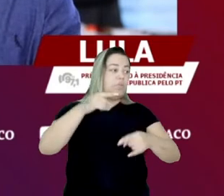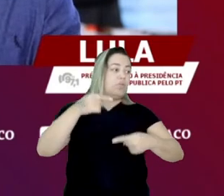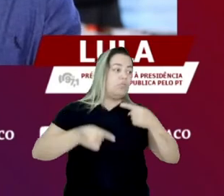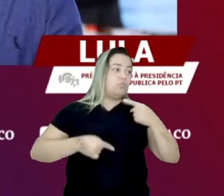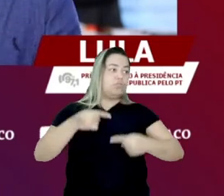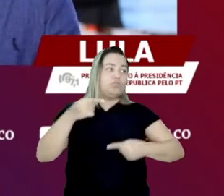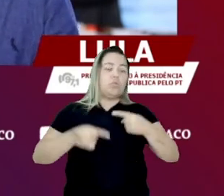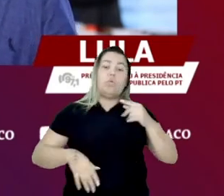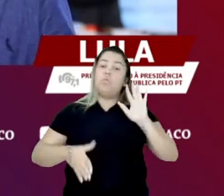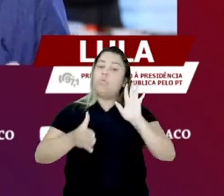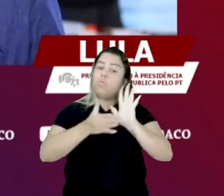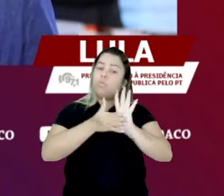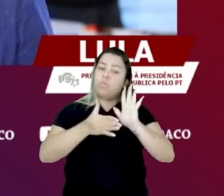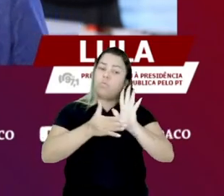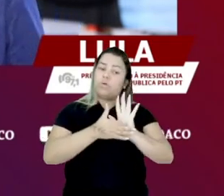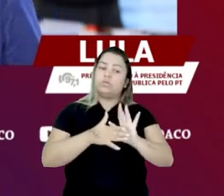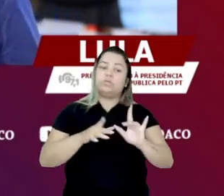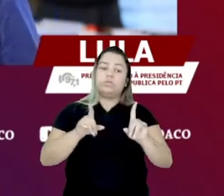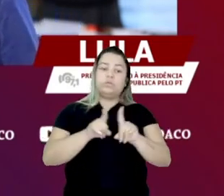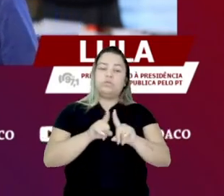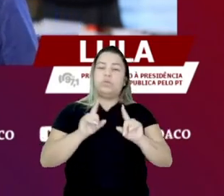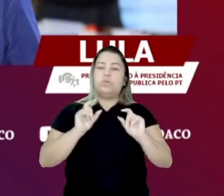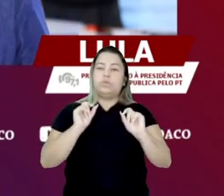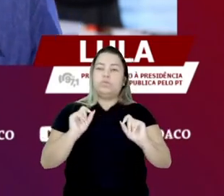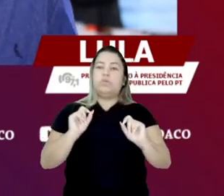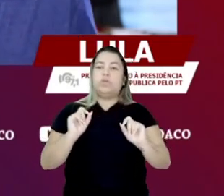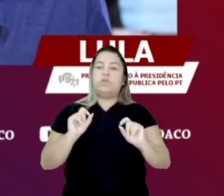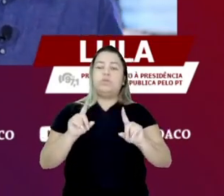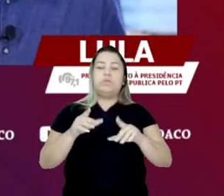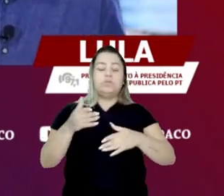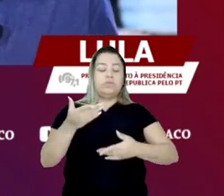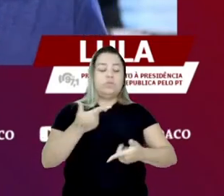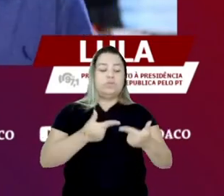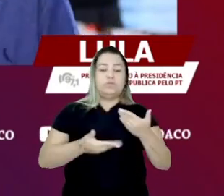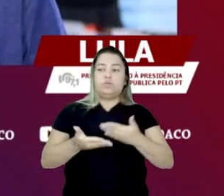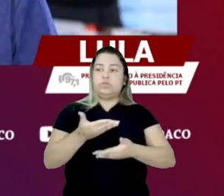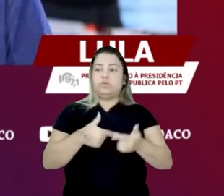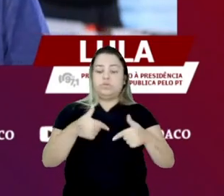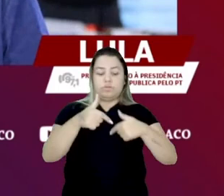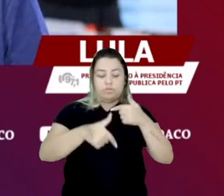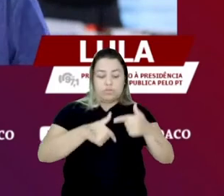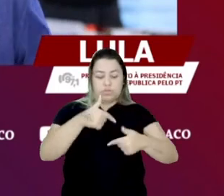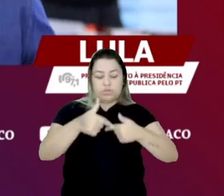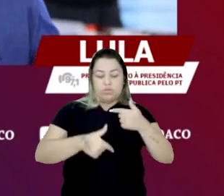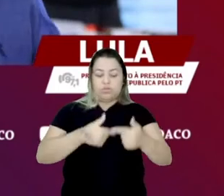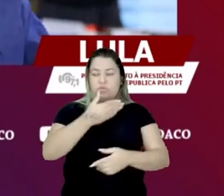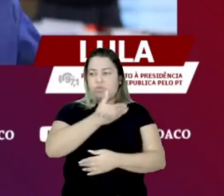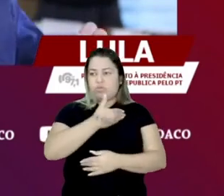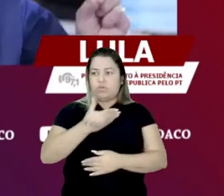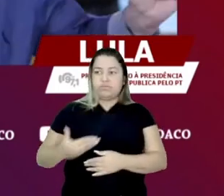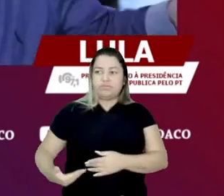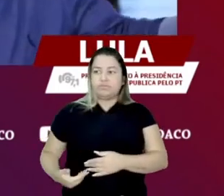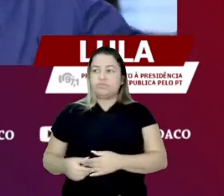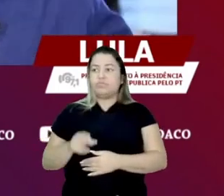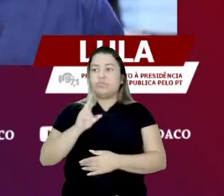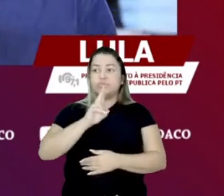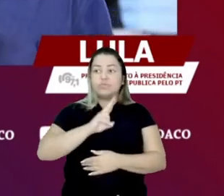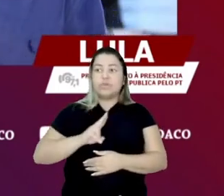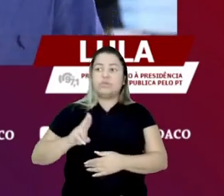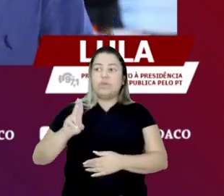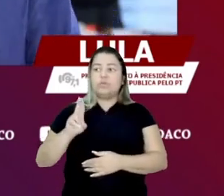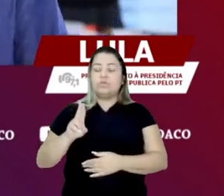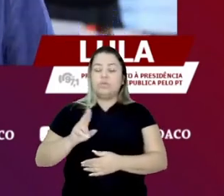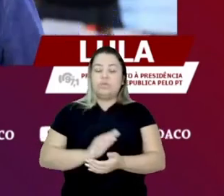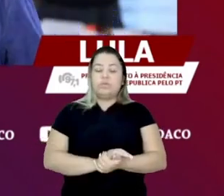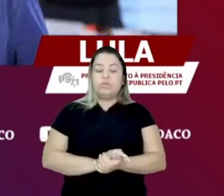Sabe? Porque é importante que o Congresso Nacional receba, sabe, não o pensamento de um ministro, o pensamento